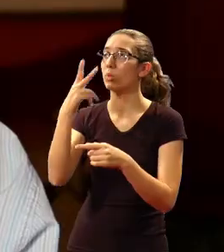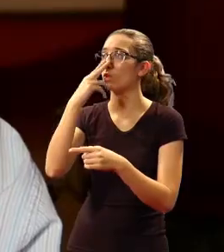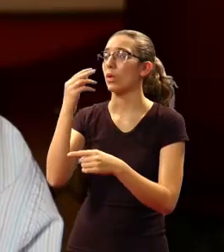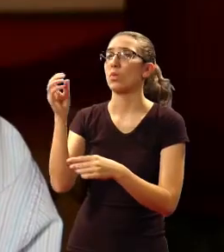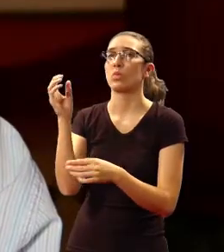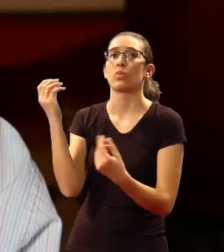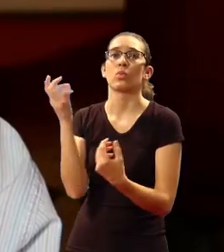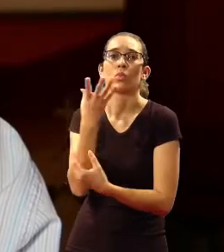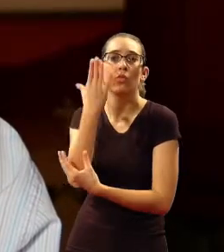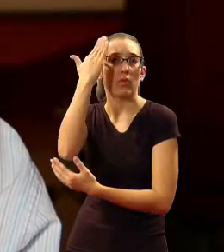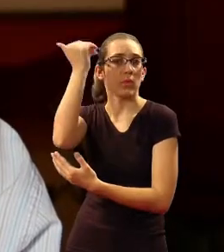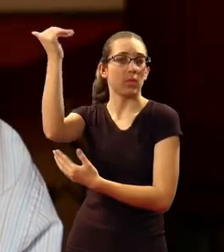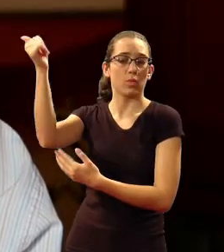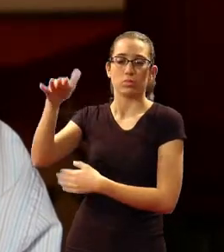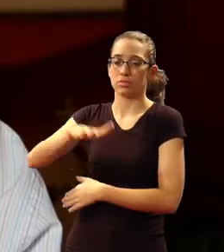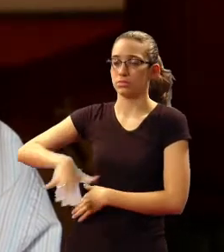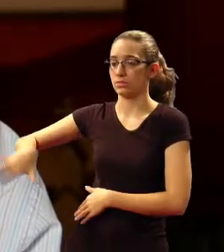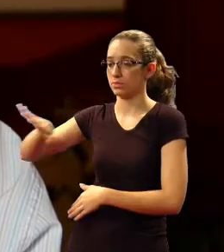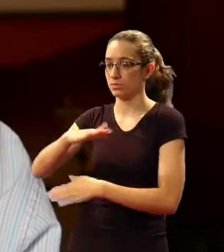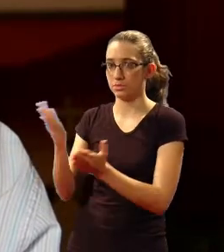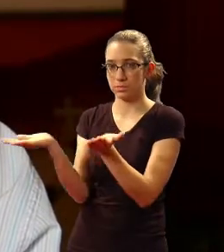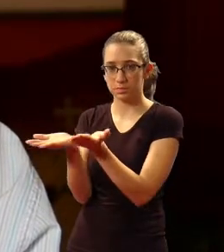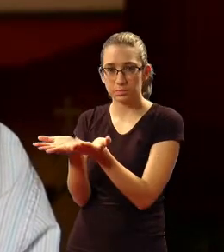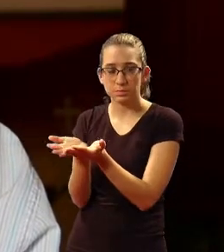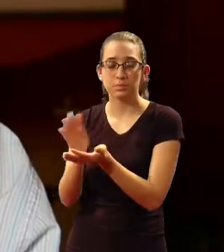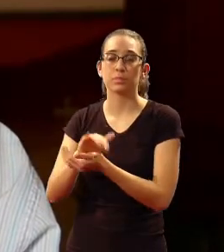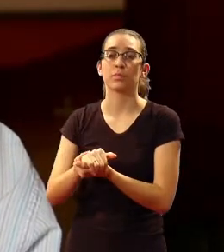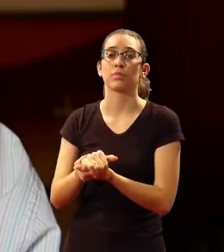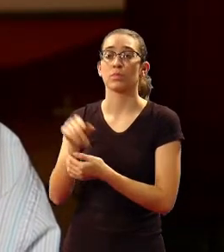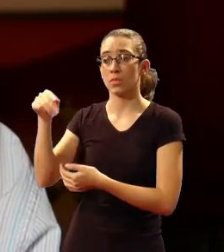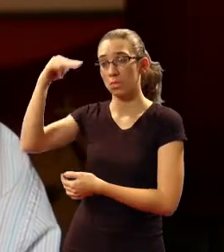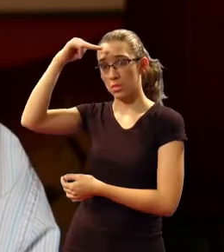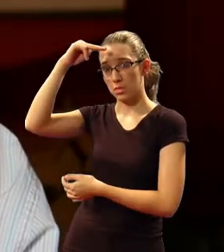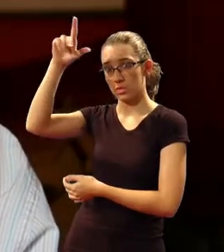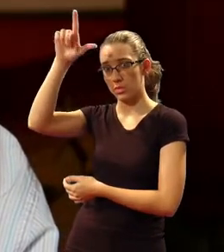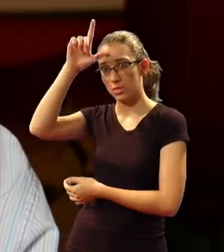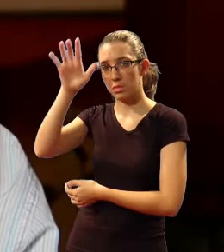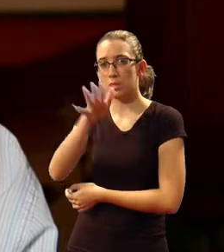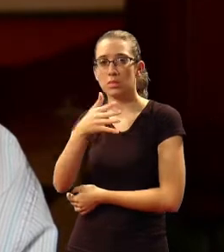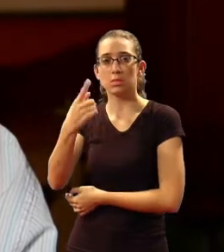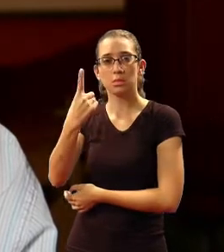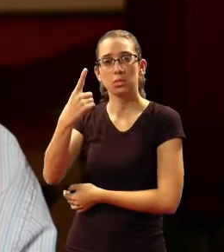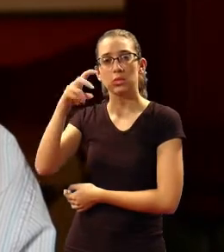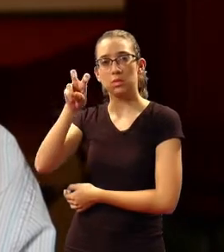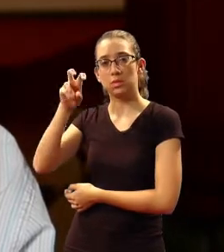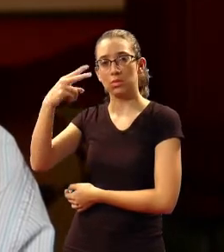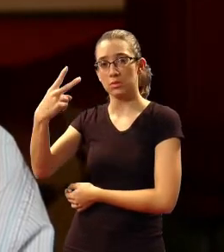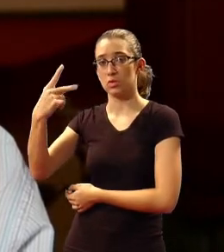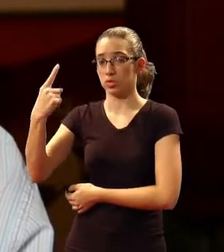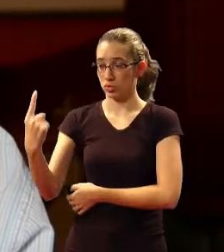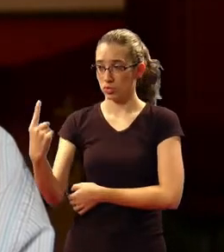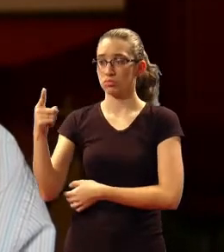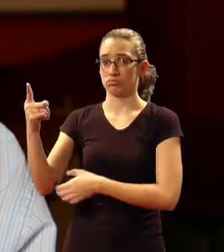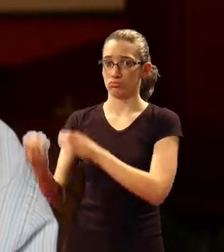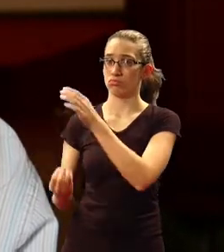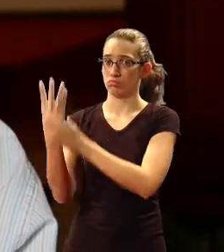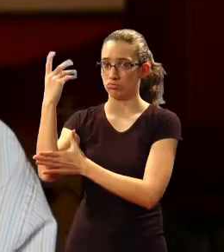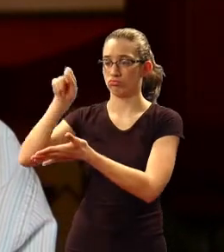cristianismo. Lutero teria escrito esse hino, composto por volta de